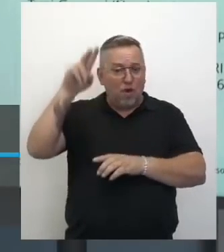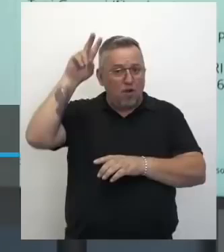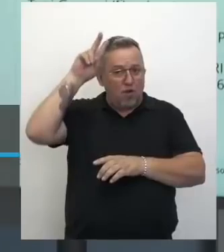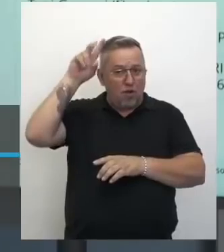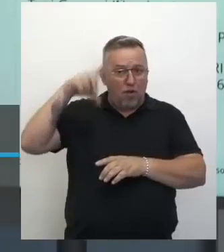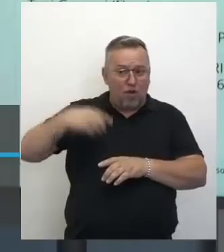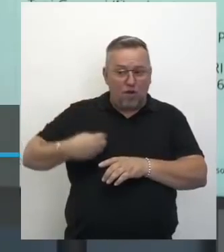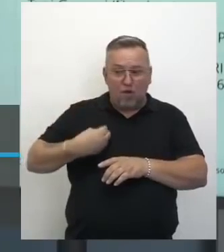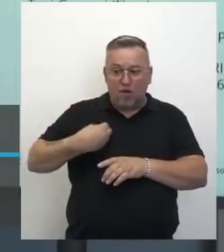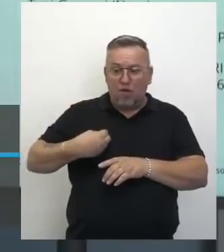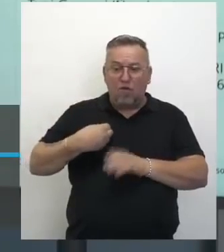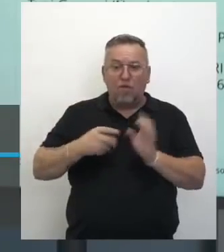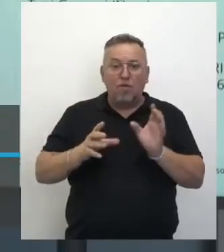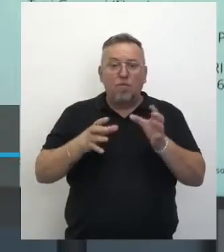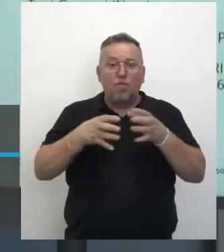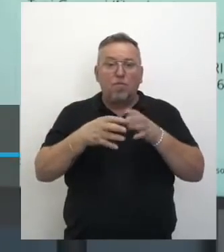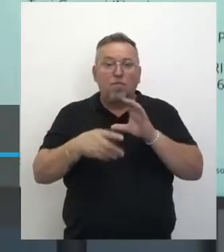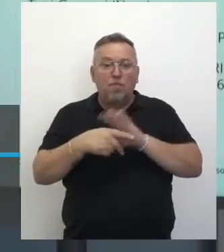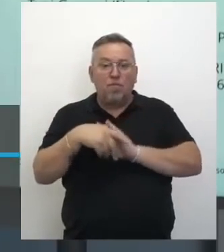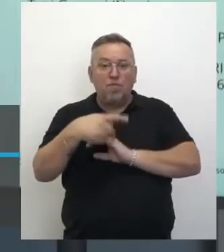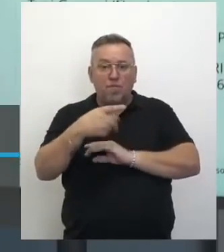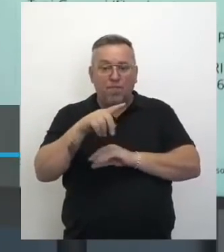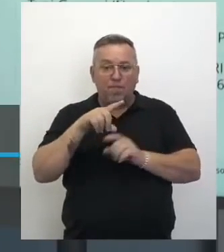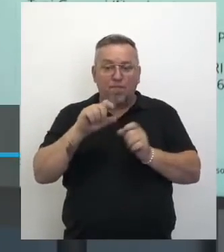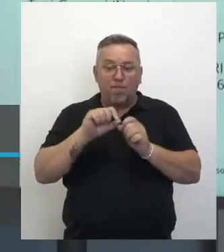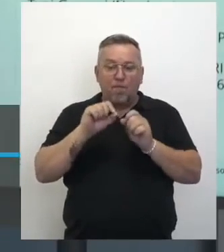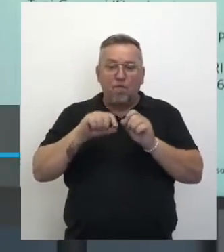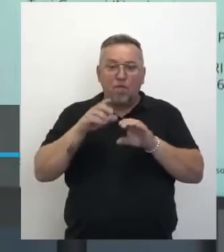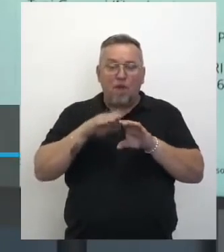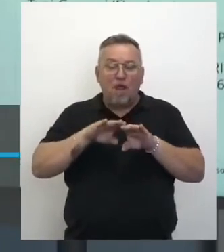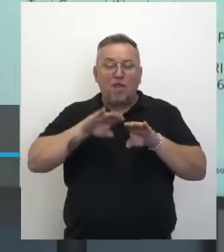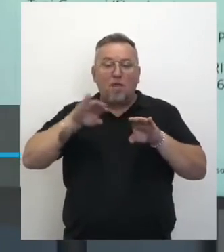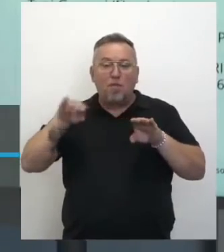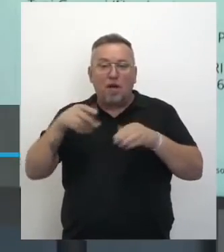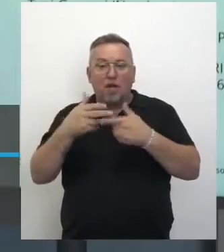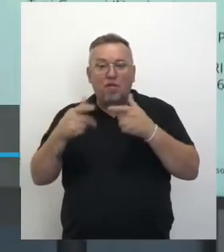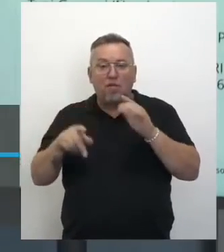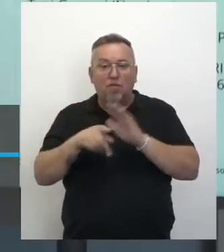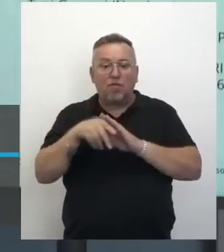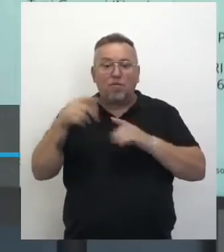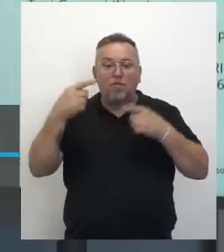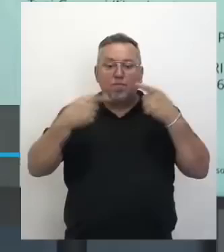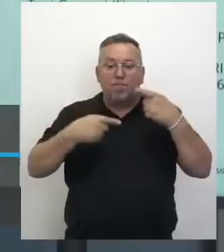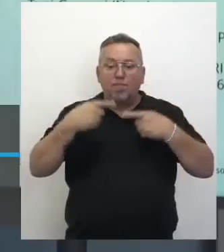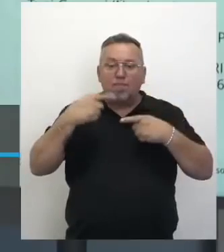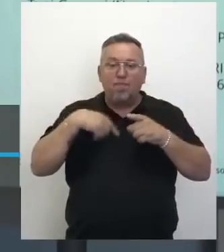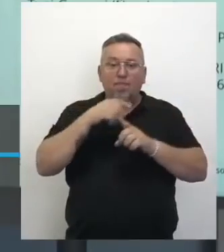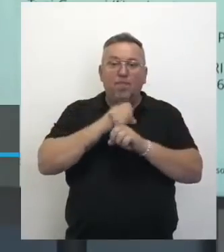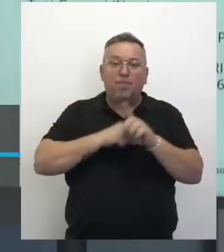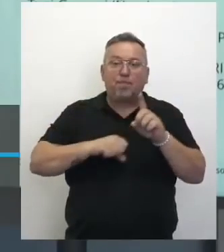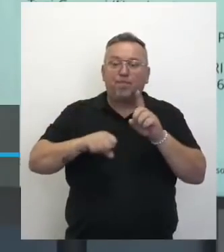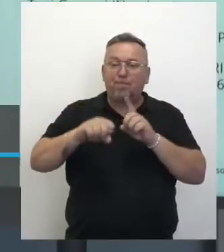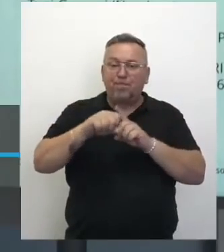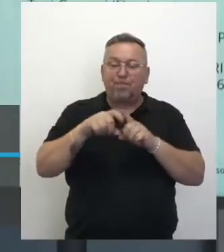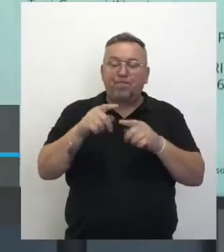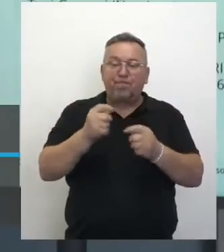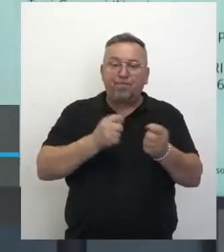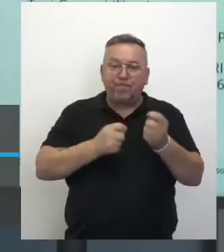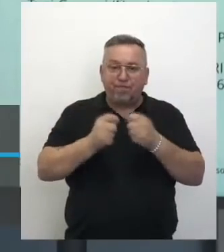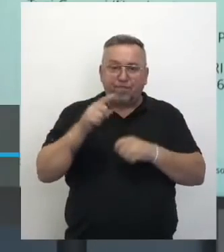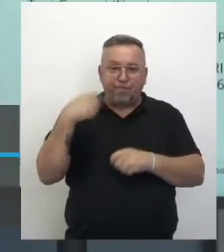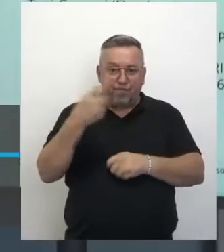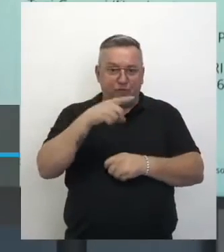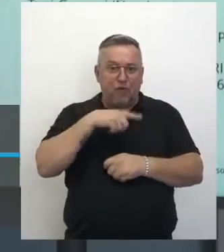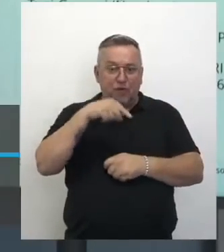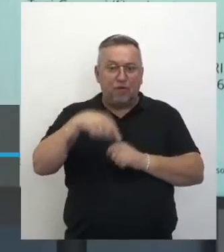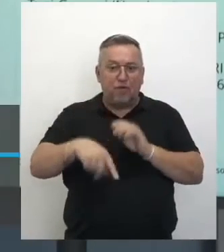vivem nas suas próprias comunidades, que eles vão estar alheios a questões políticas, a questões sociais, econômicas que nós temos